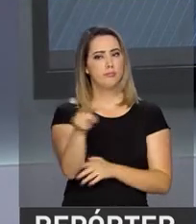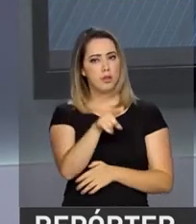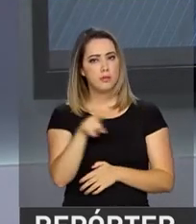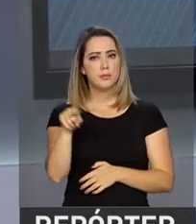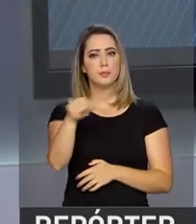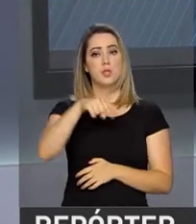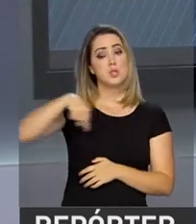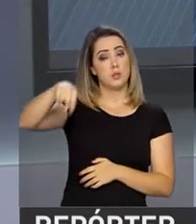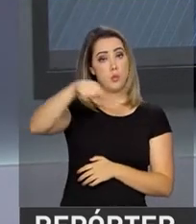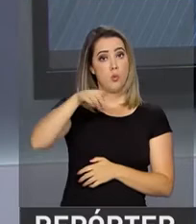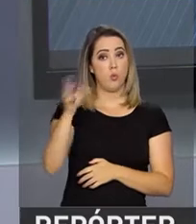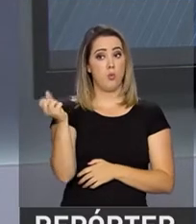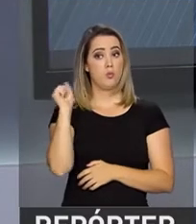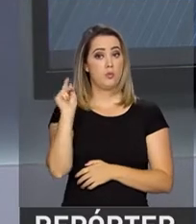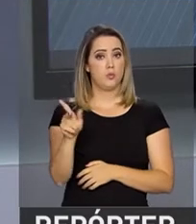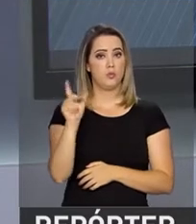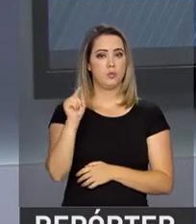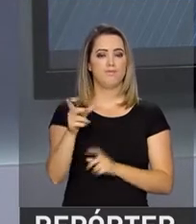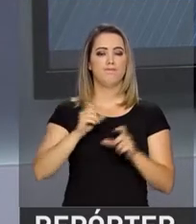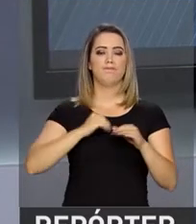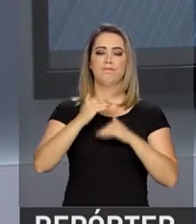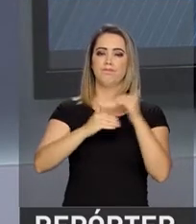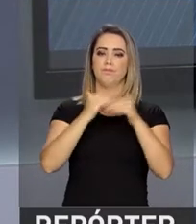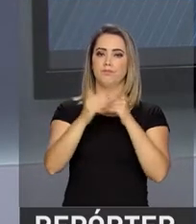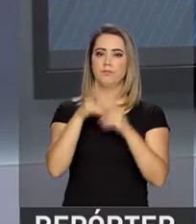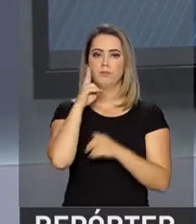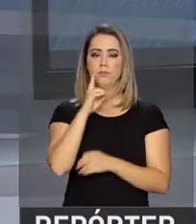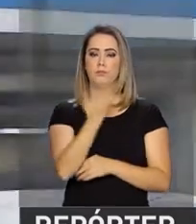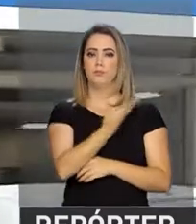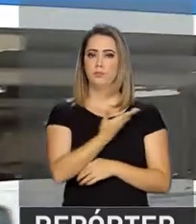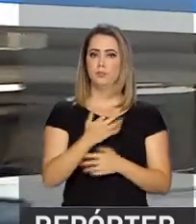vem aumentando. Confira os detalhes na reportagem.